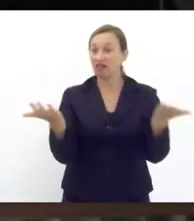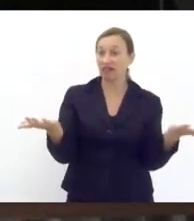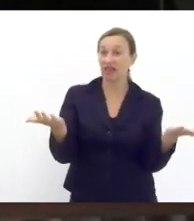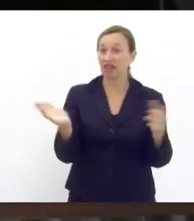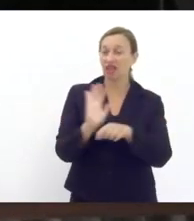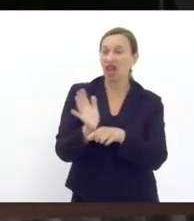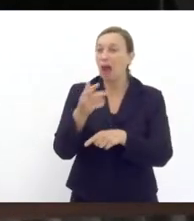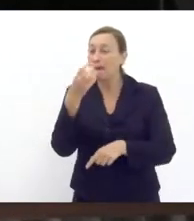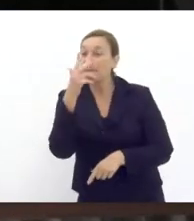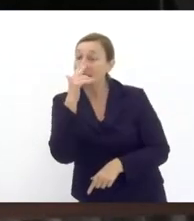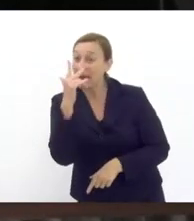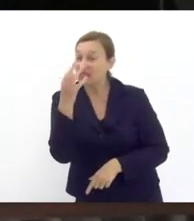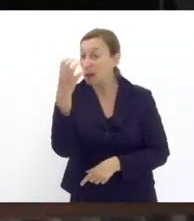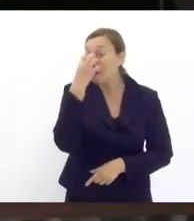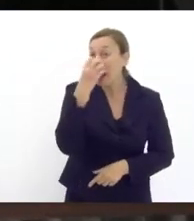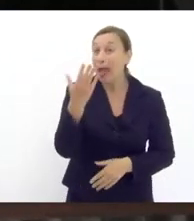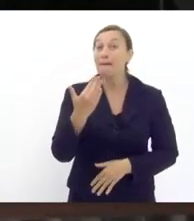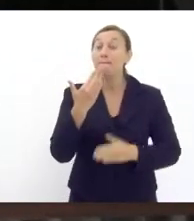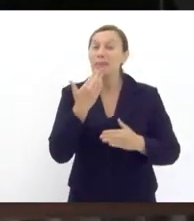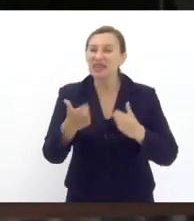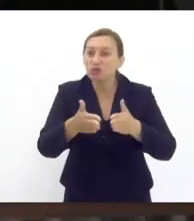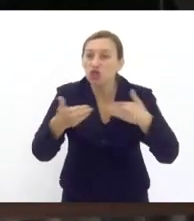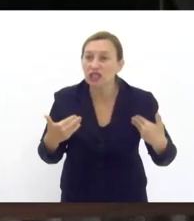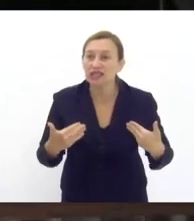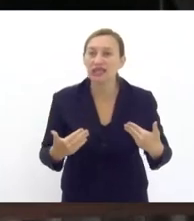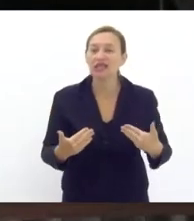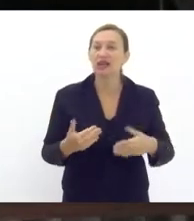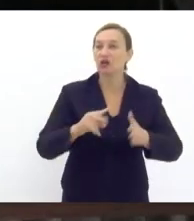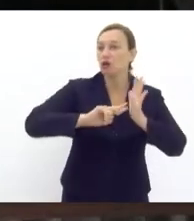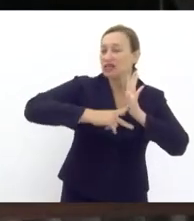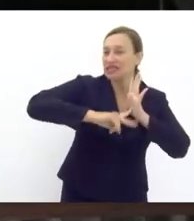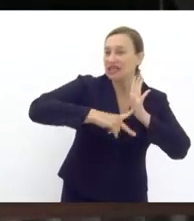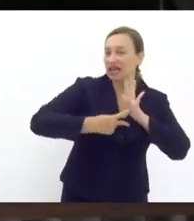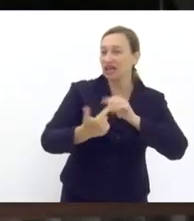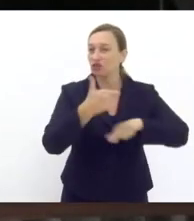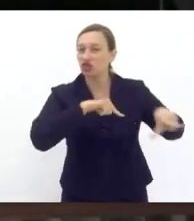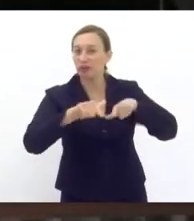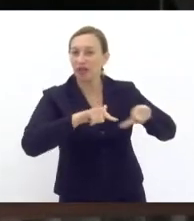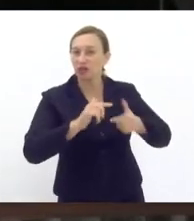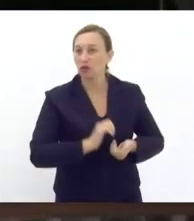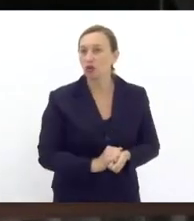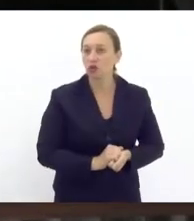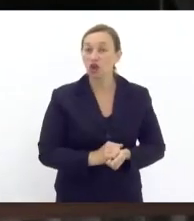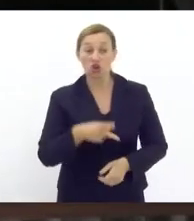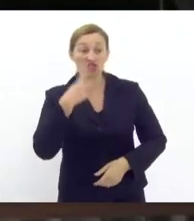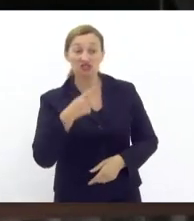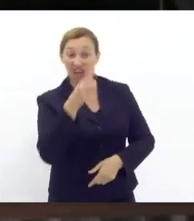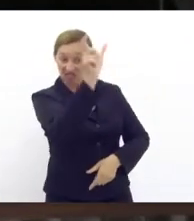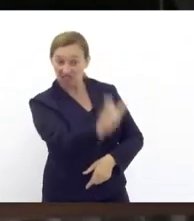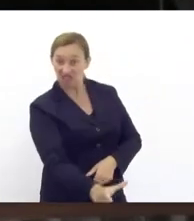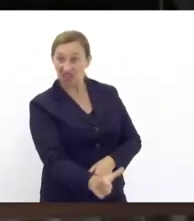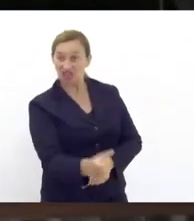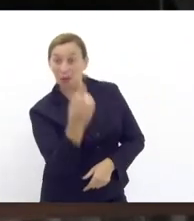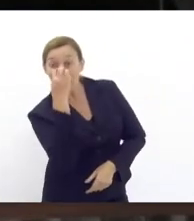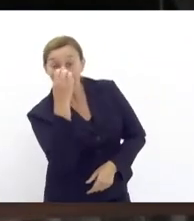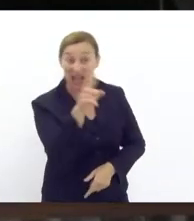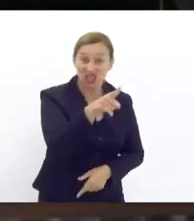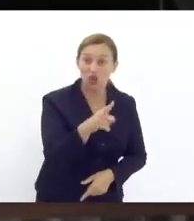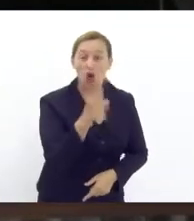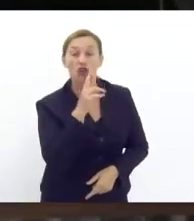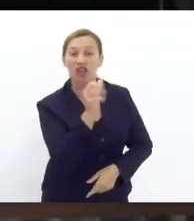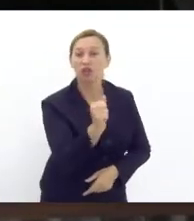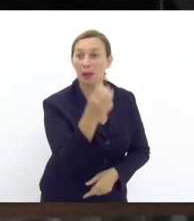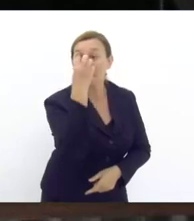um palhaço. Peço licença ao Sindicato dos Trabalhadores Circenses quando chamo esse ser de palhaço. Rodrigo Amorim